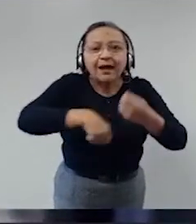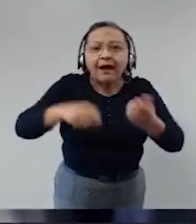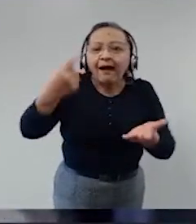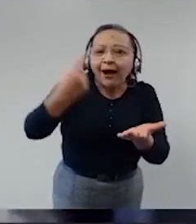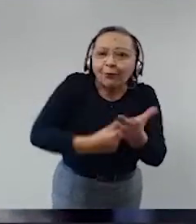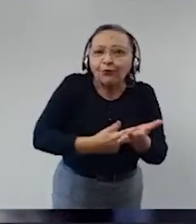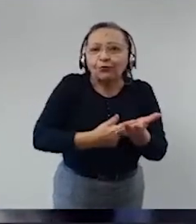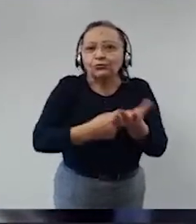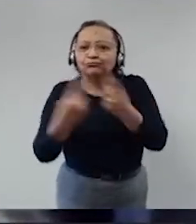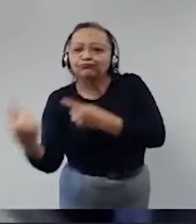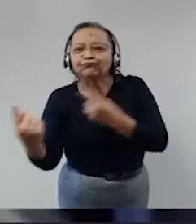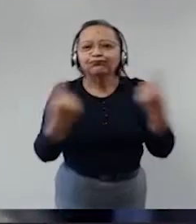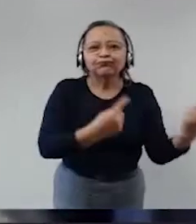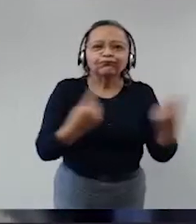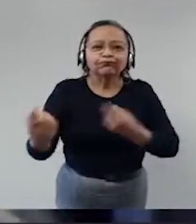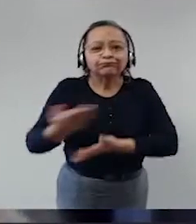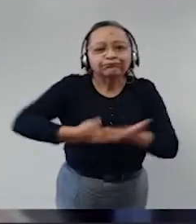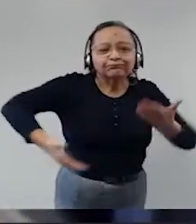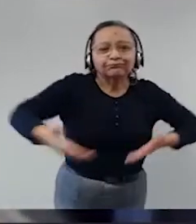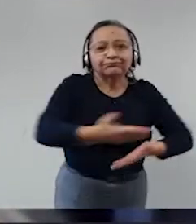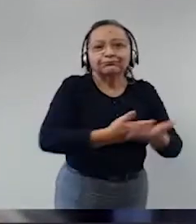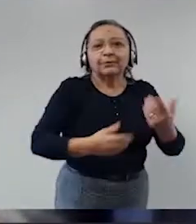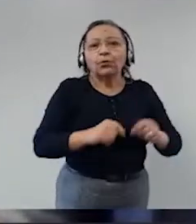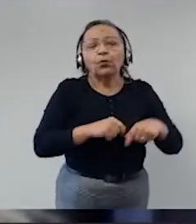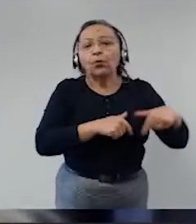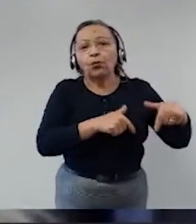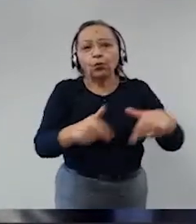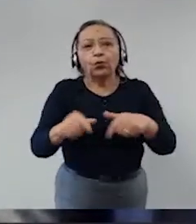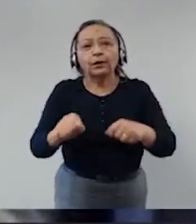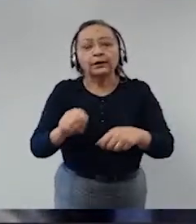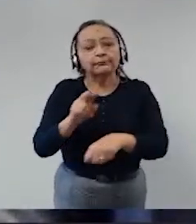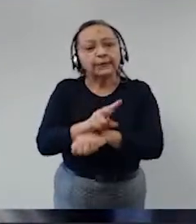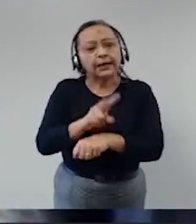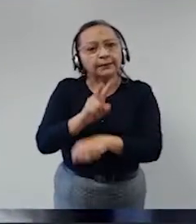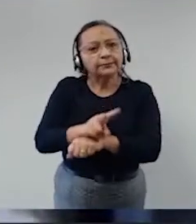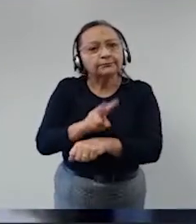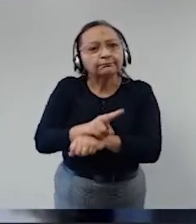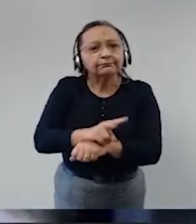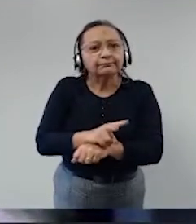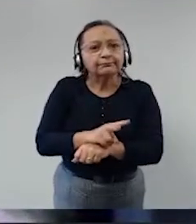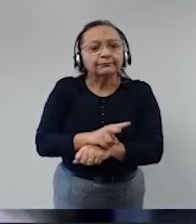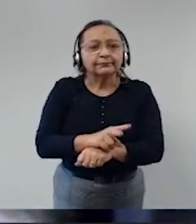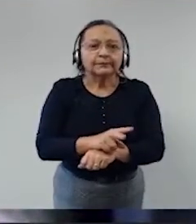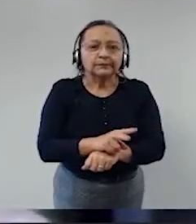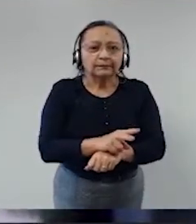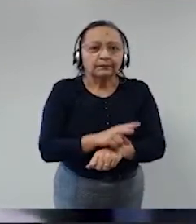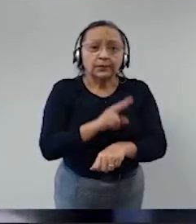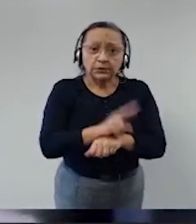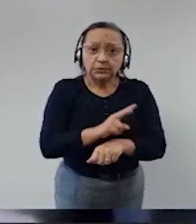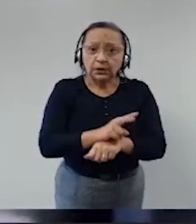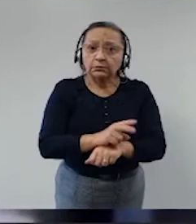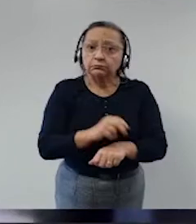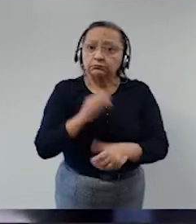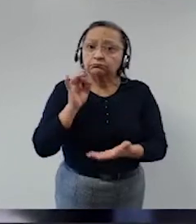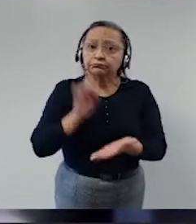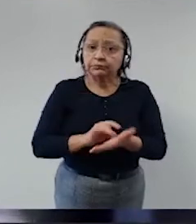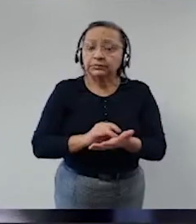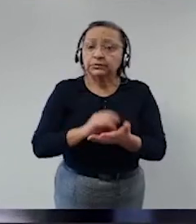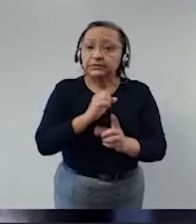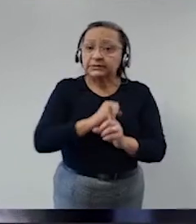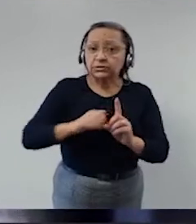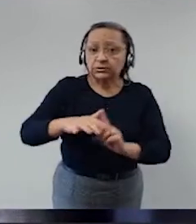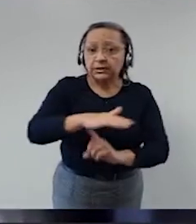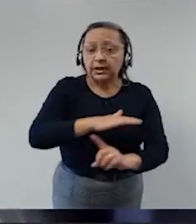busca tem como objetivo, melhor dizendo, a busca da manutenção do patamar